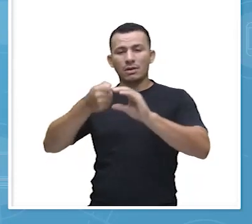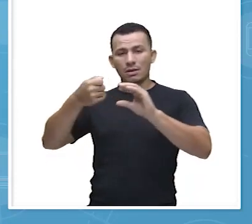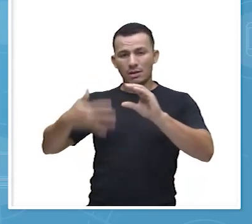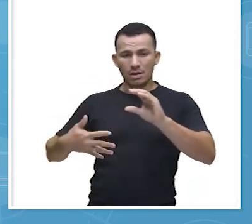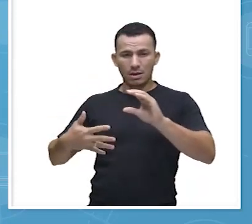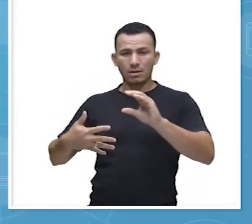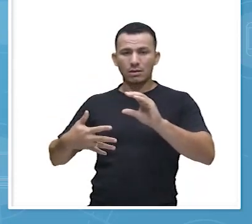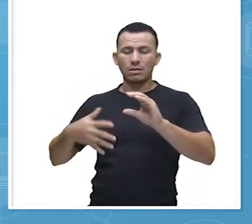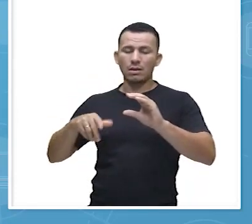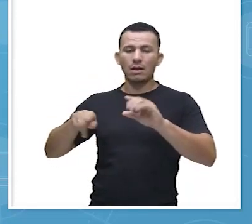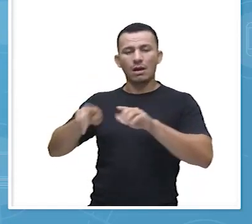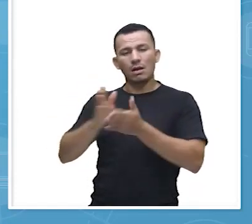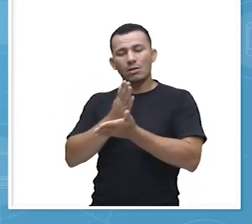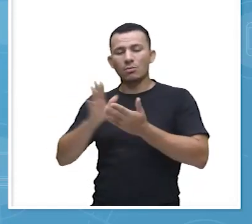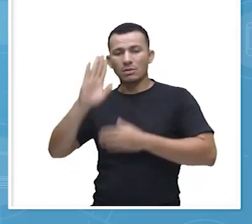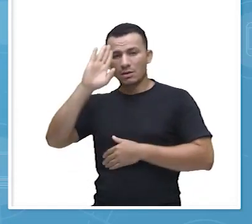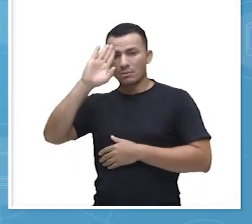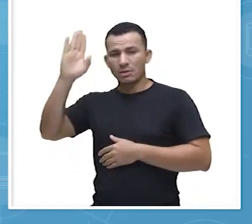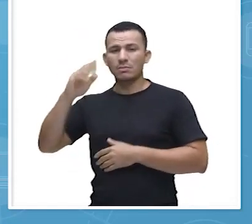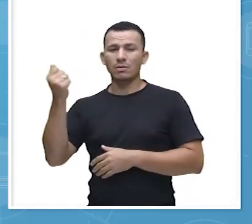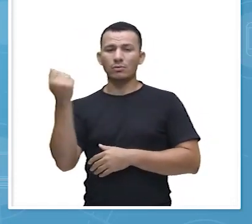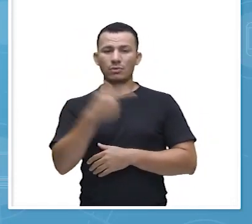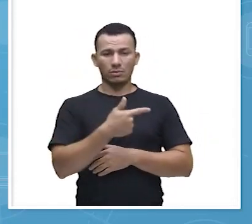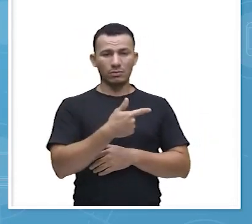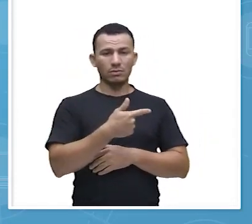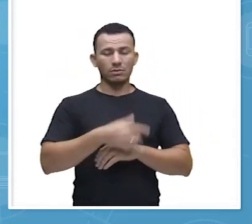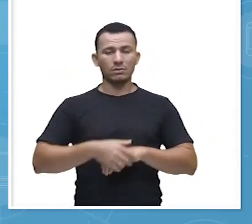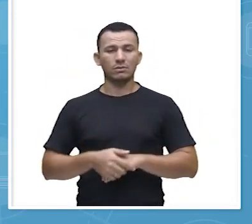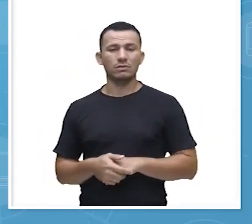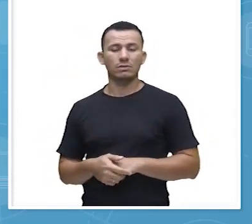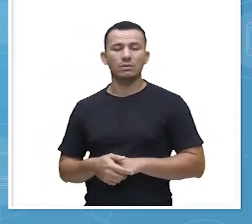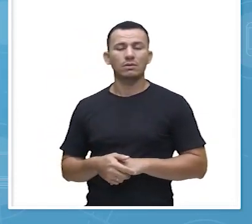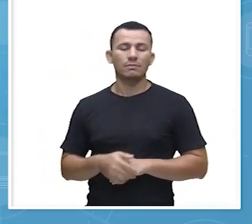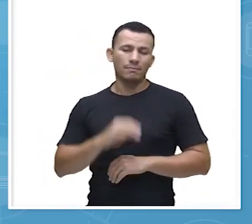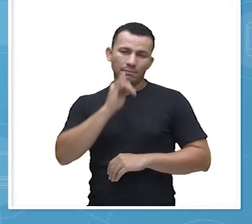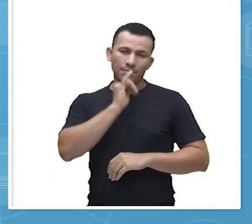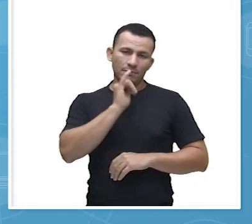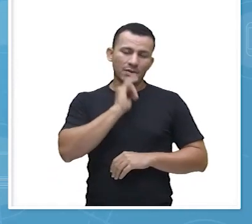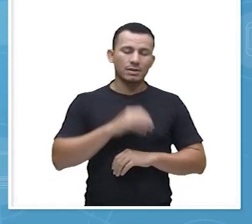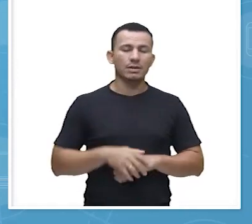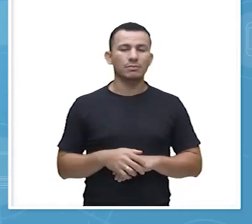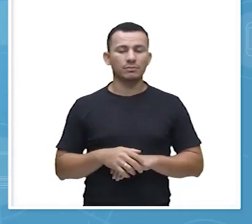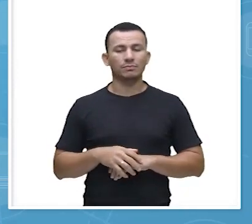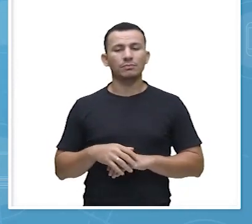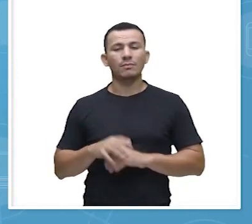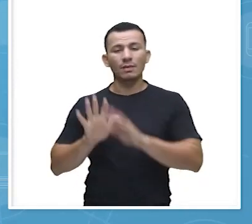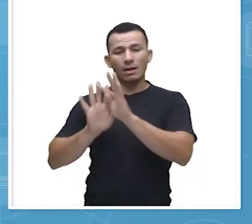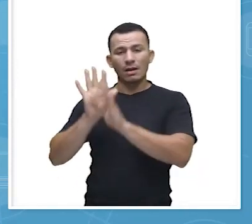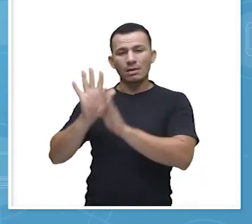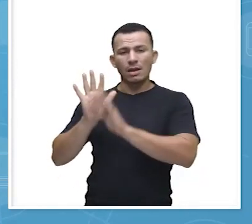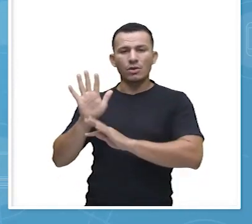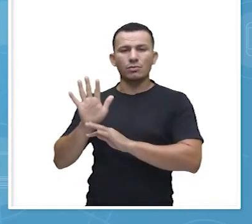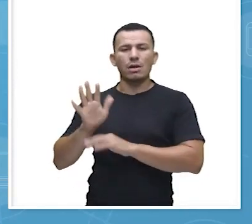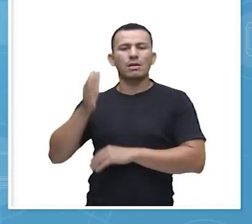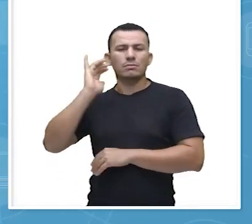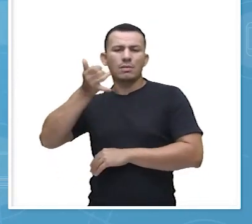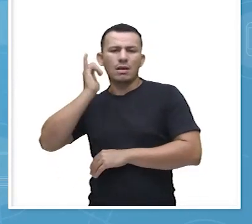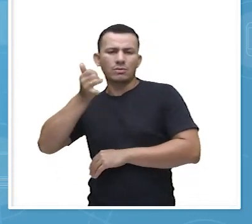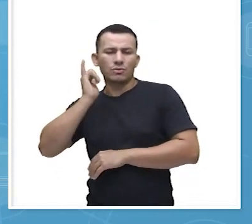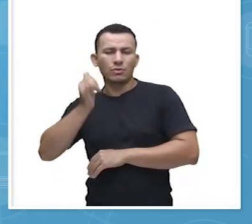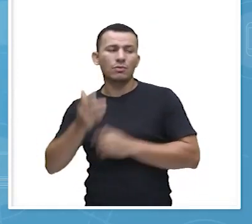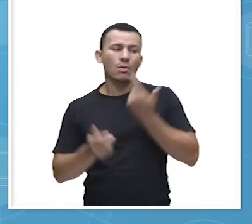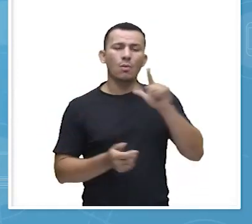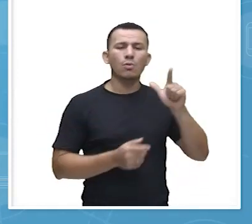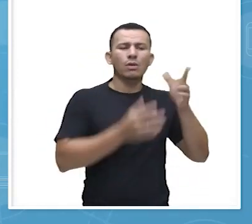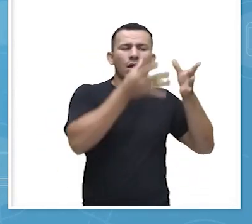é predominante em relação às outras, tá bom? Então, por exemplo, tem textos que são mais narrativos do que descritivos.